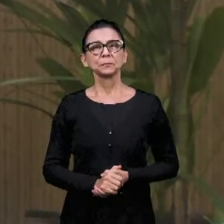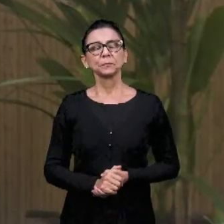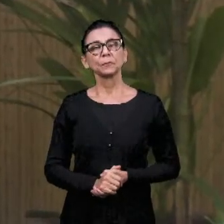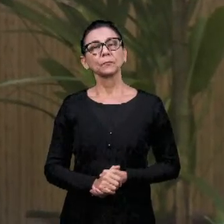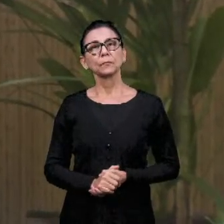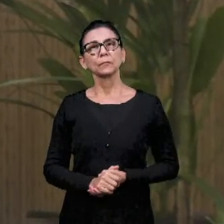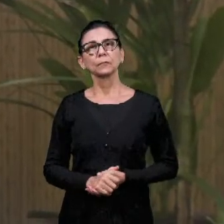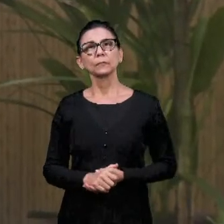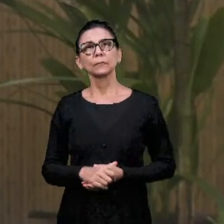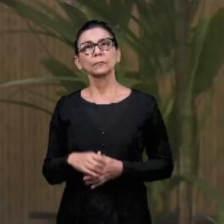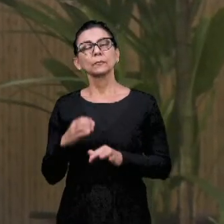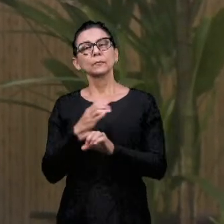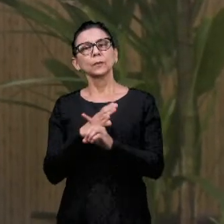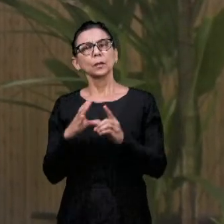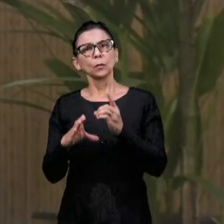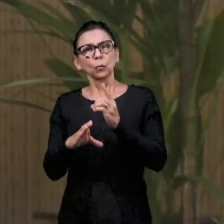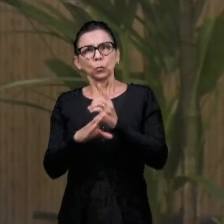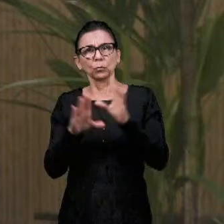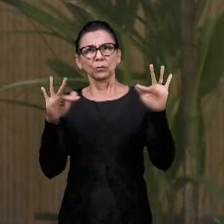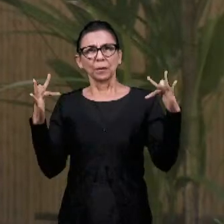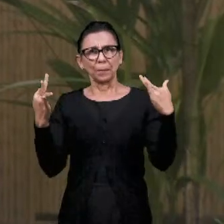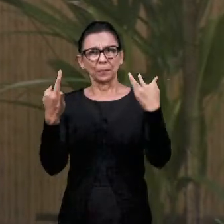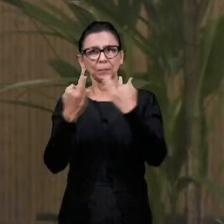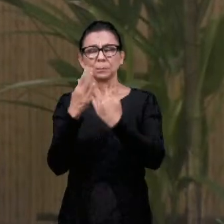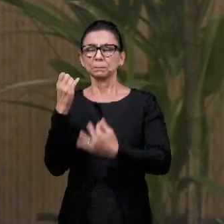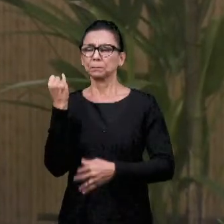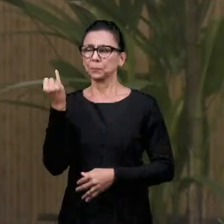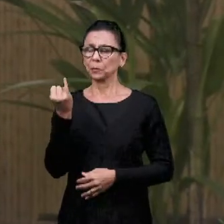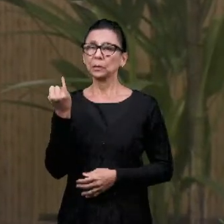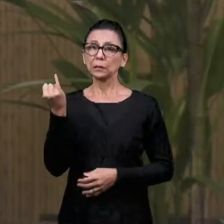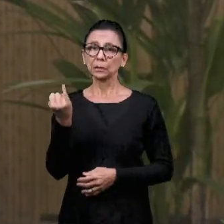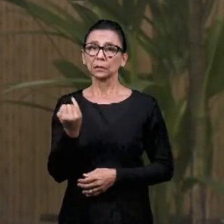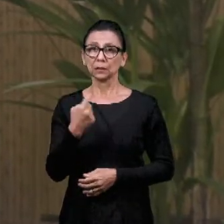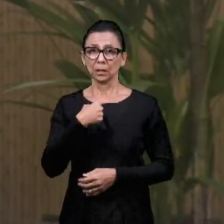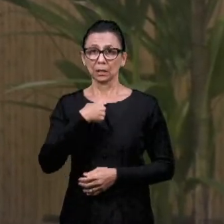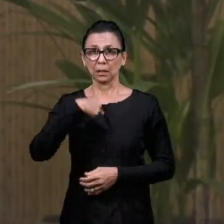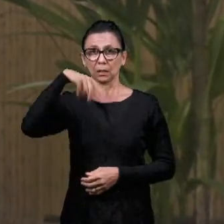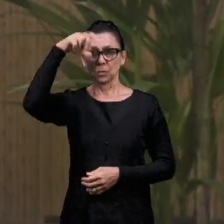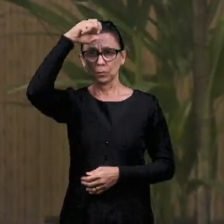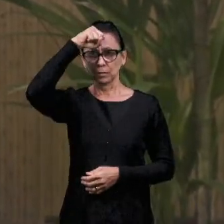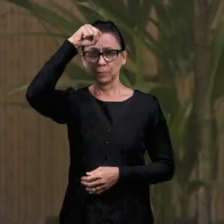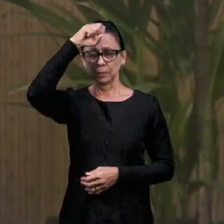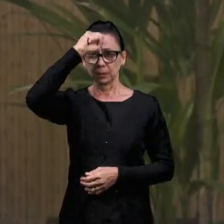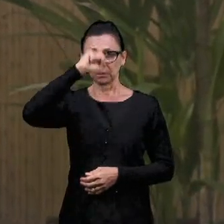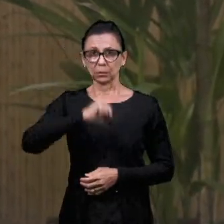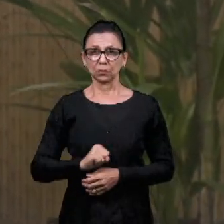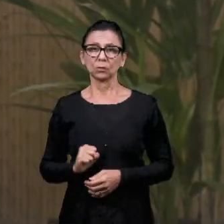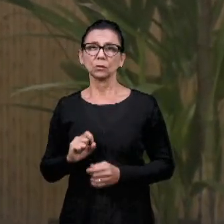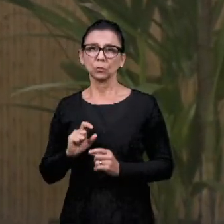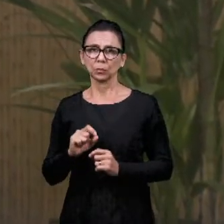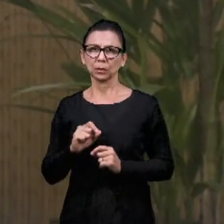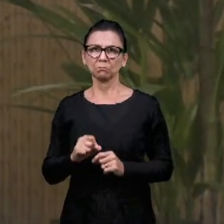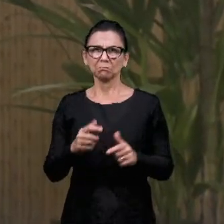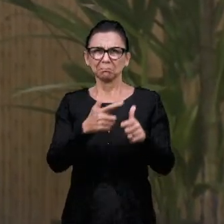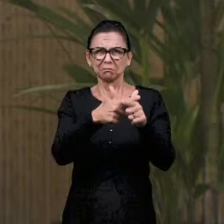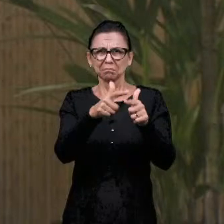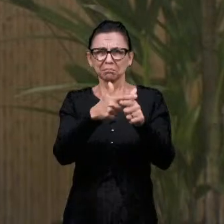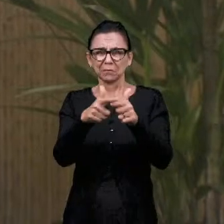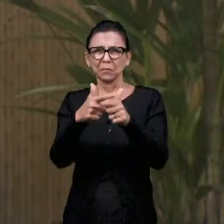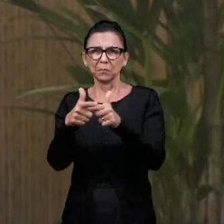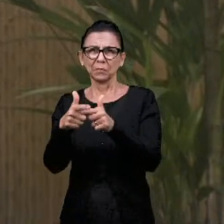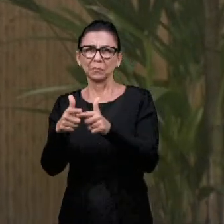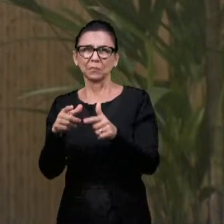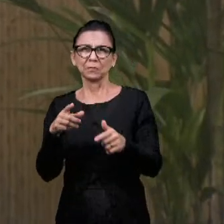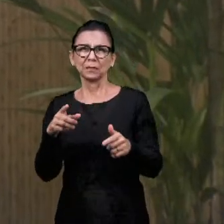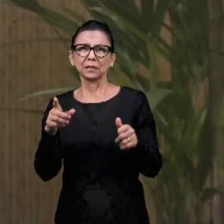culto muito importante. Eu aprendi que todos os problemas que você tem com a família, quer